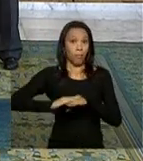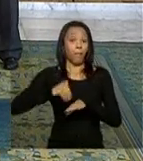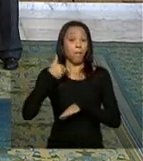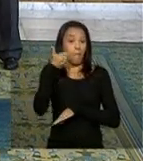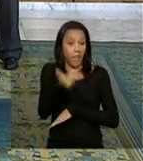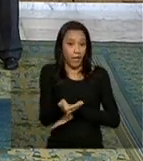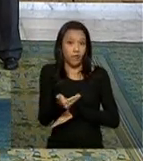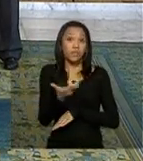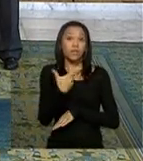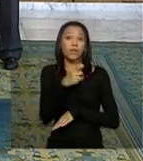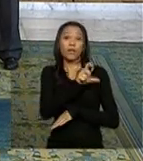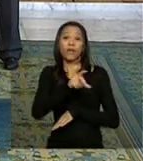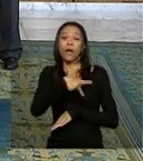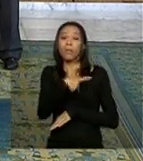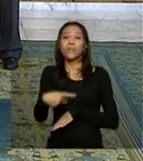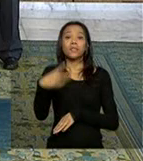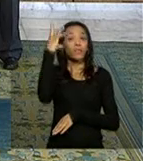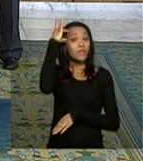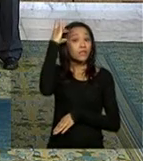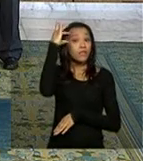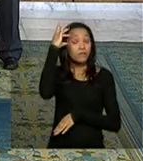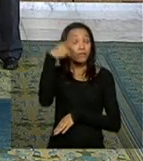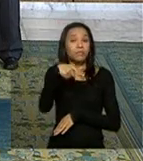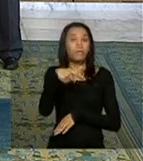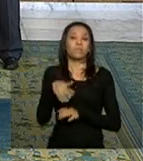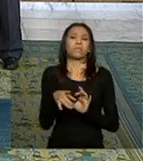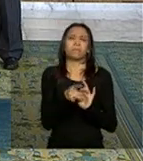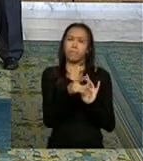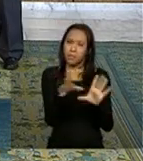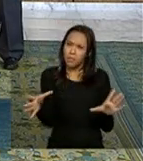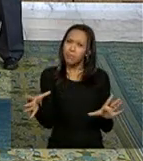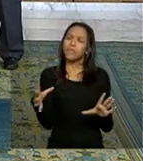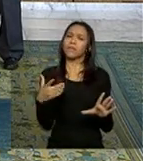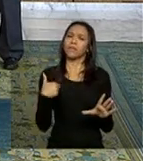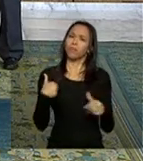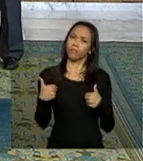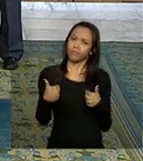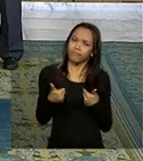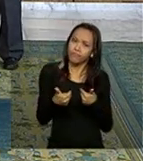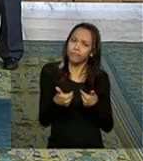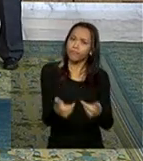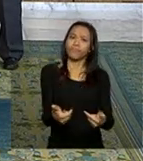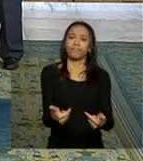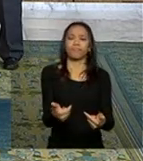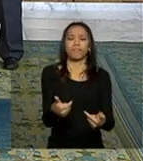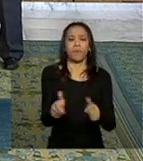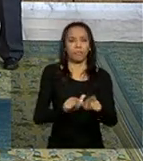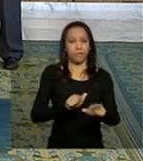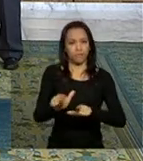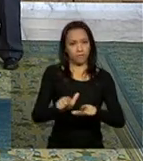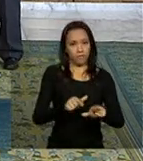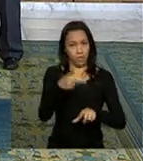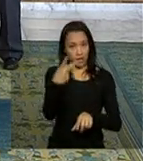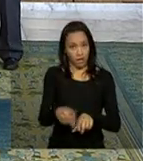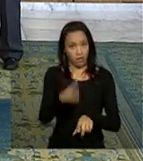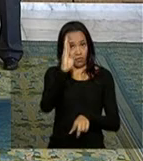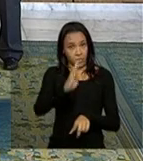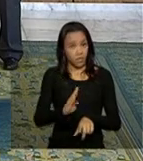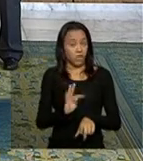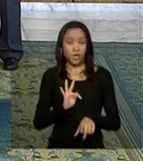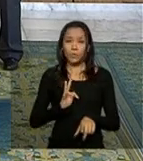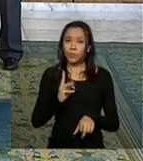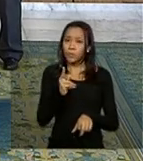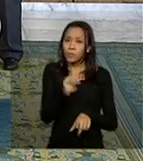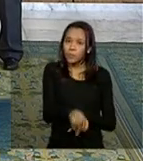à presidenta Dilma que reconheça, que conceda todo o crédito a tudo que o embaixador manifeste